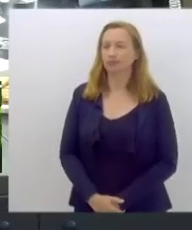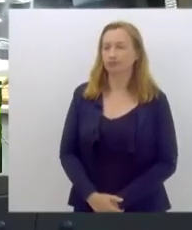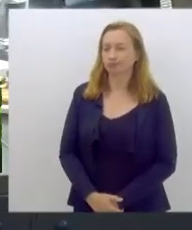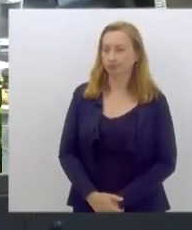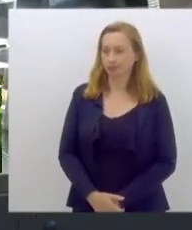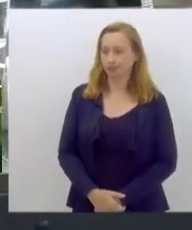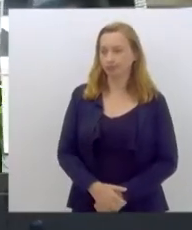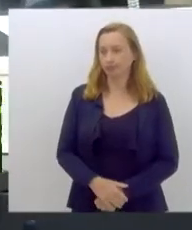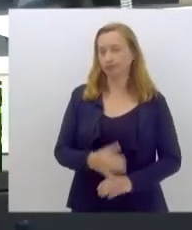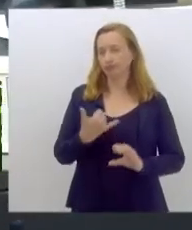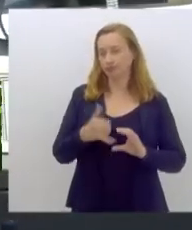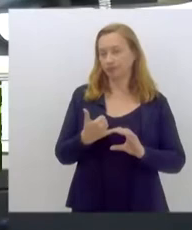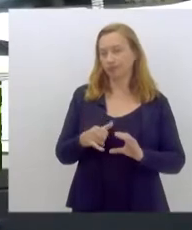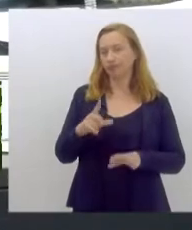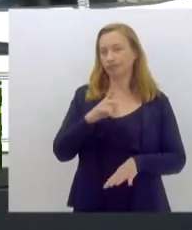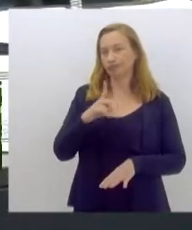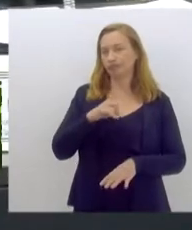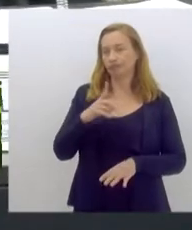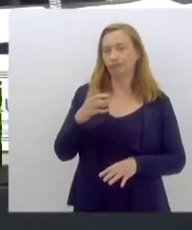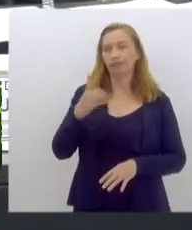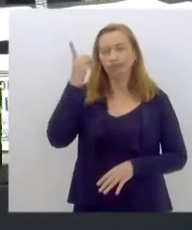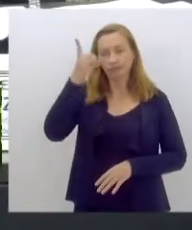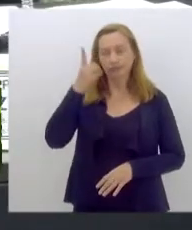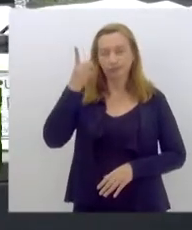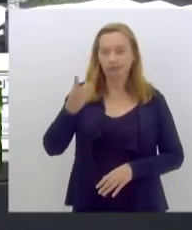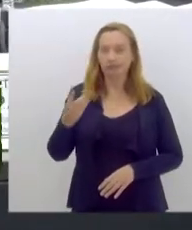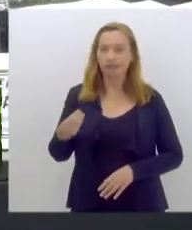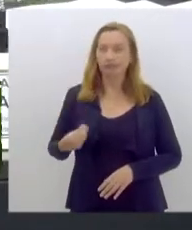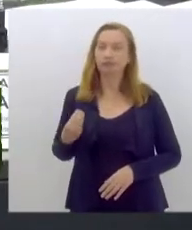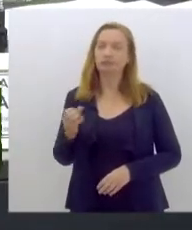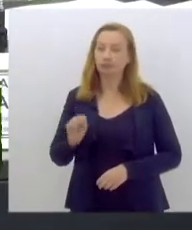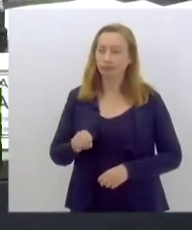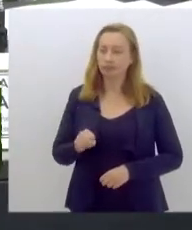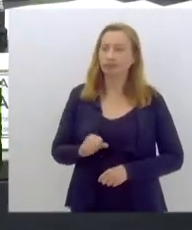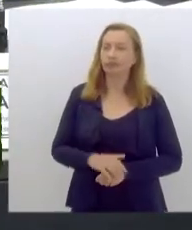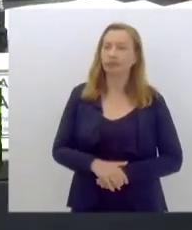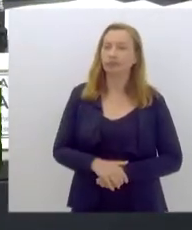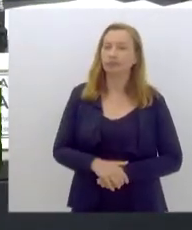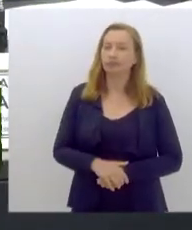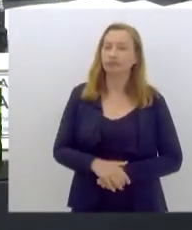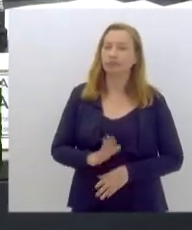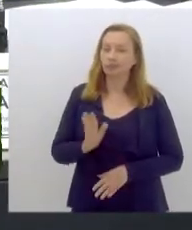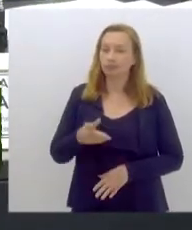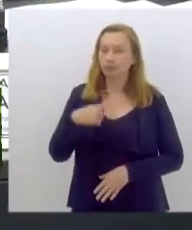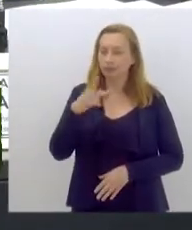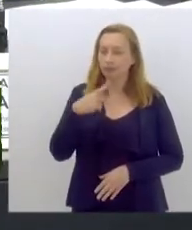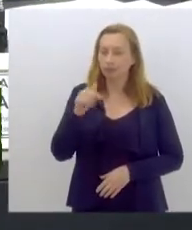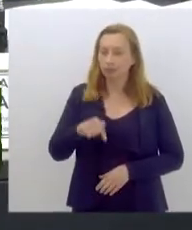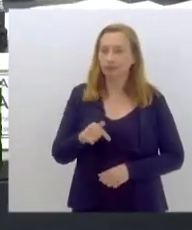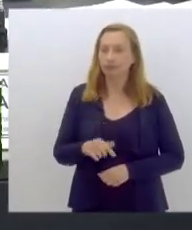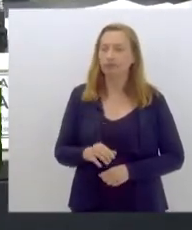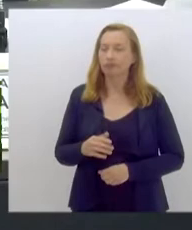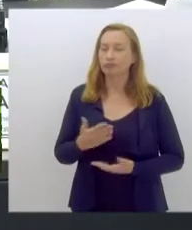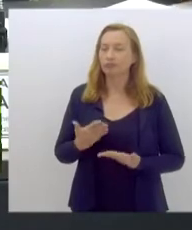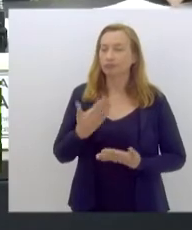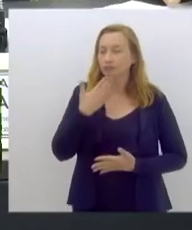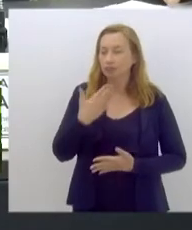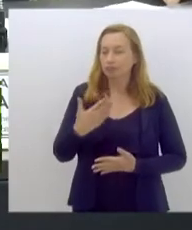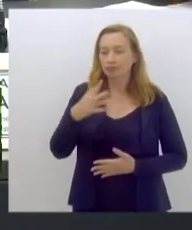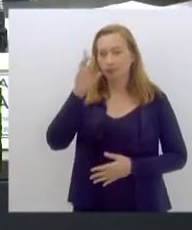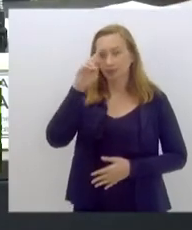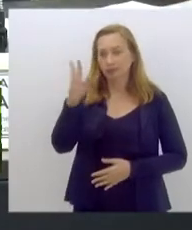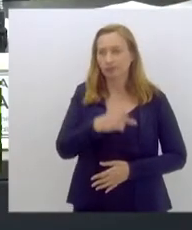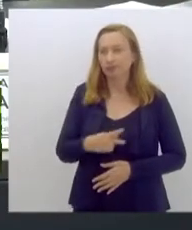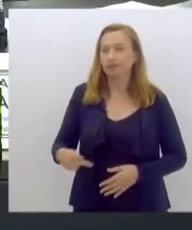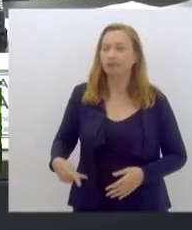no Zap tem os deputados presentes. Tem. Inclusive, já se manifestaram. Então, por favor, senhor presidente,